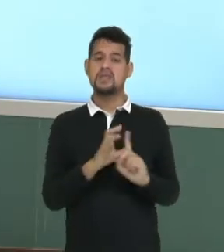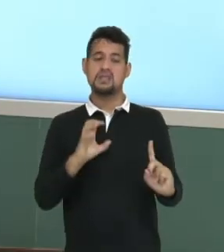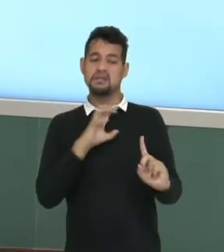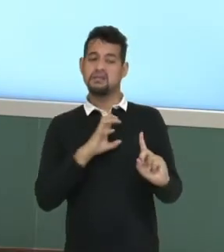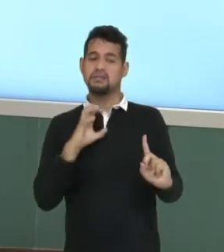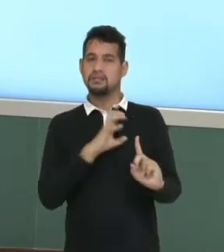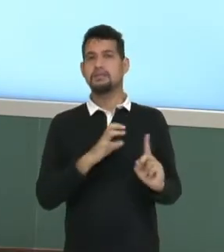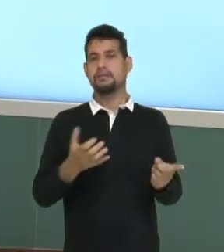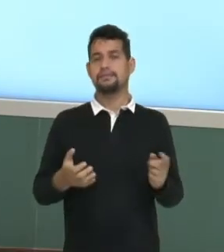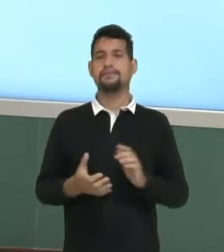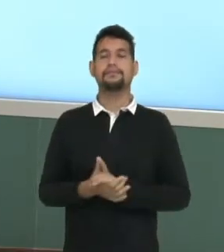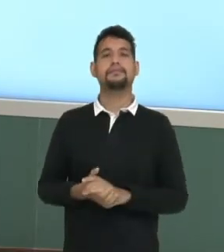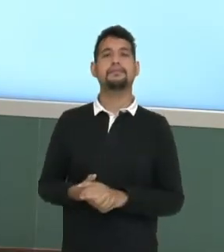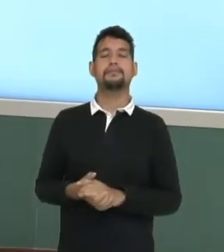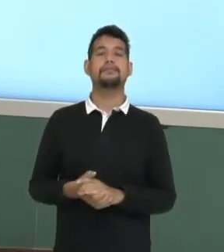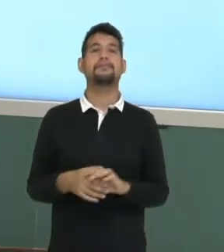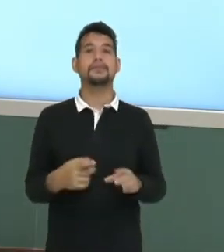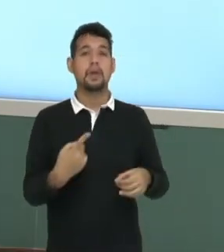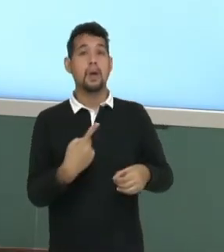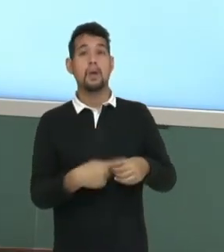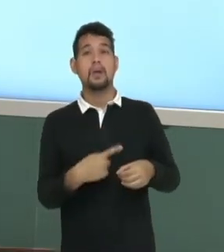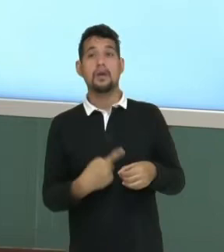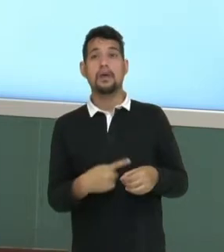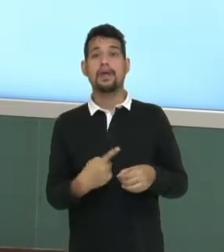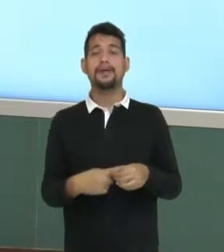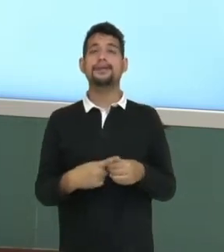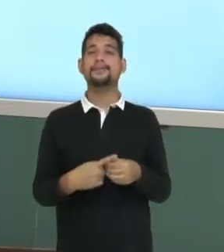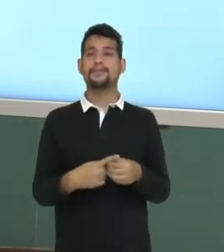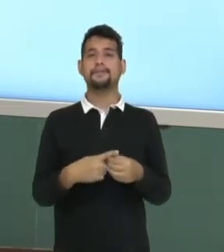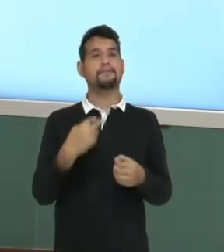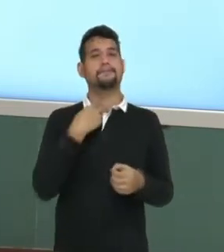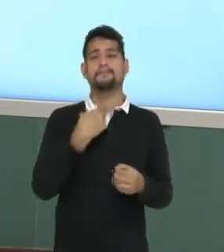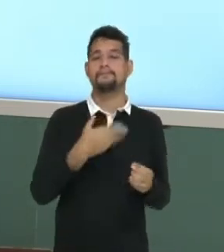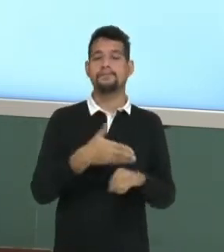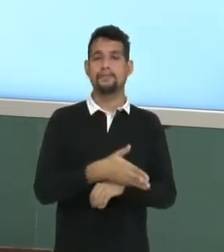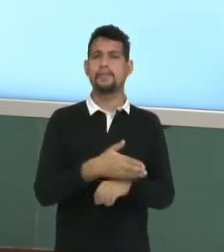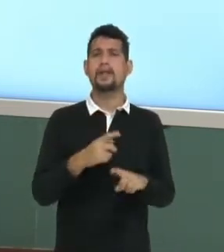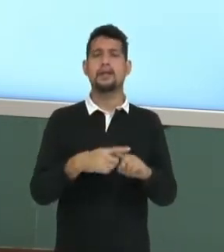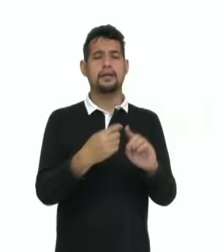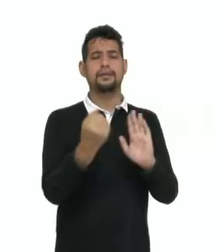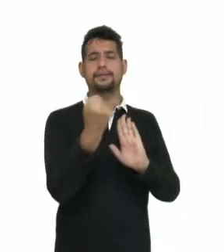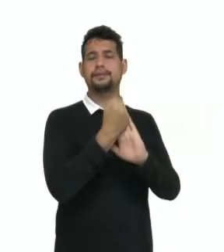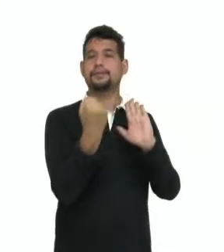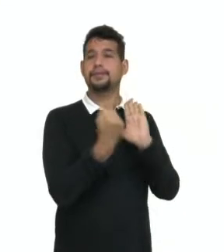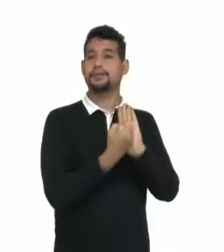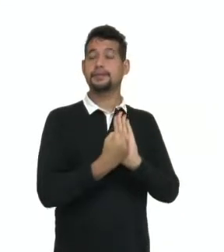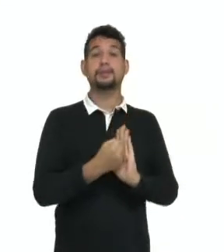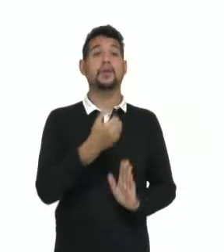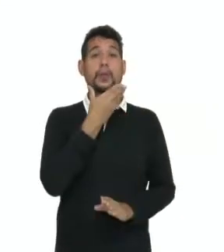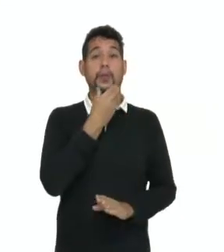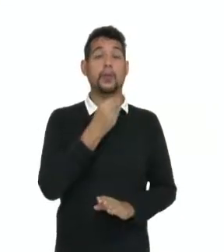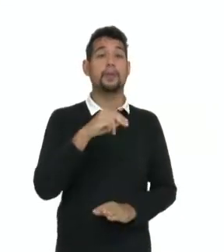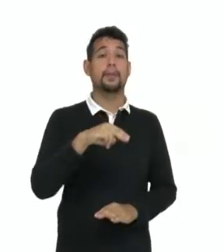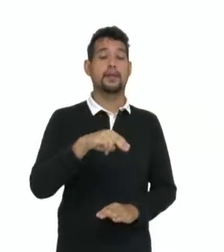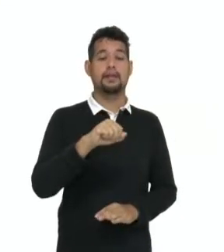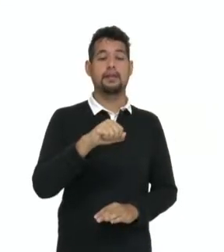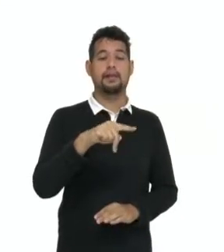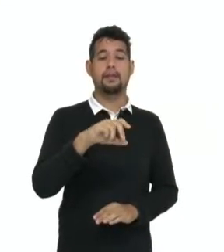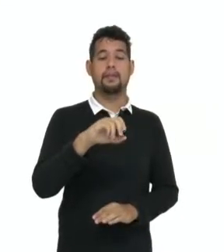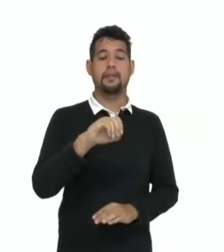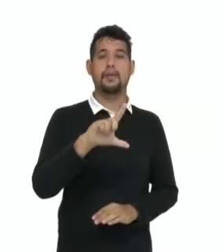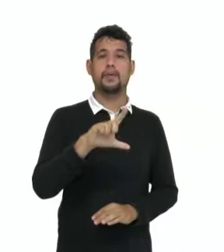né? Então aqui esse bloqueio continental, e ele vai ser decretado por Napoleão, né? Como Portugal